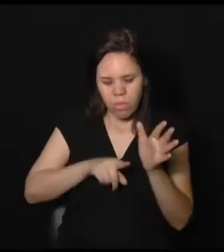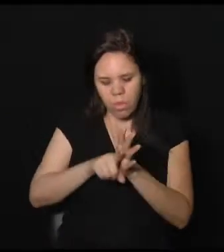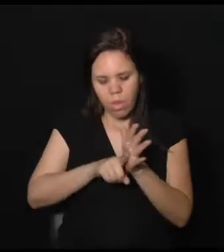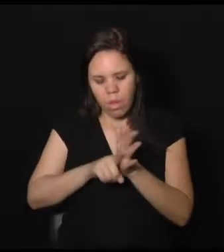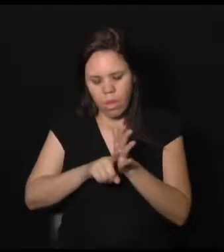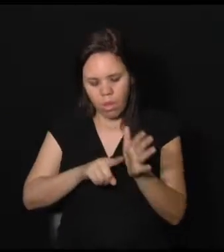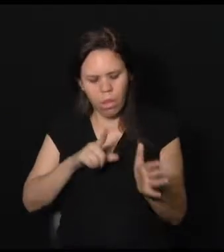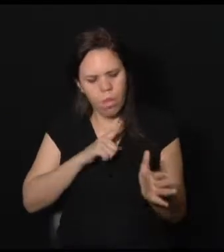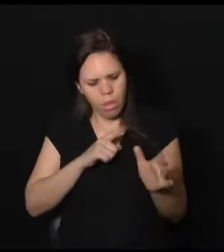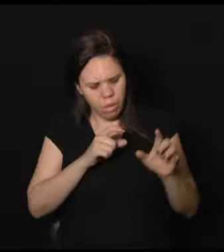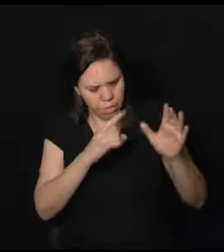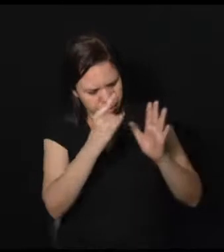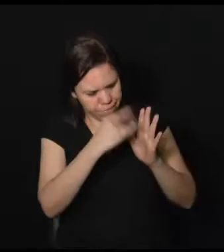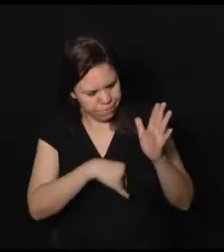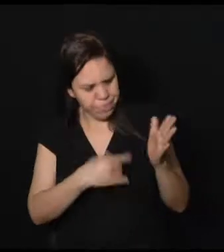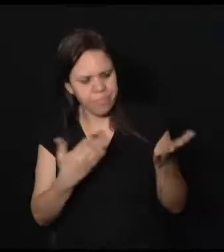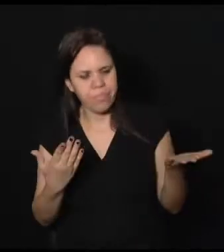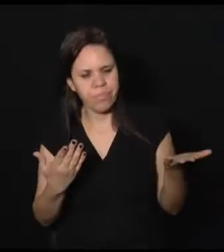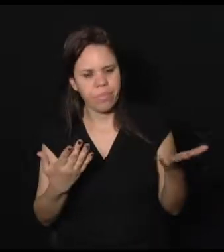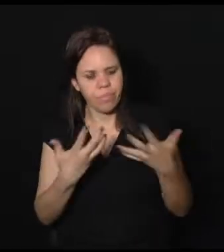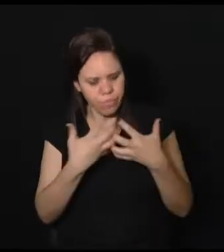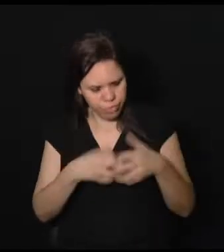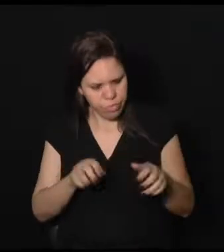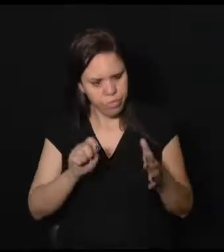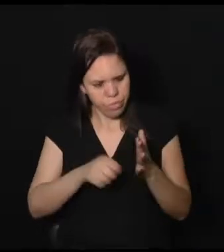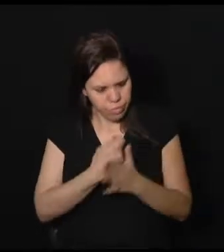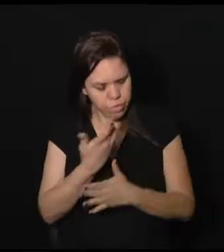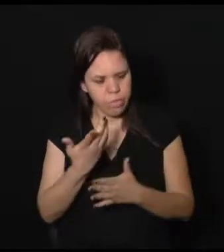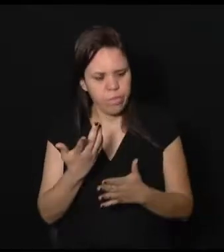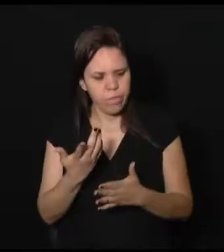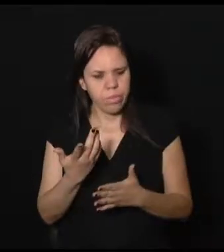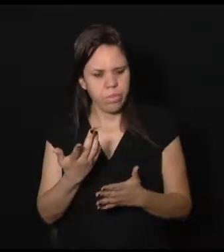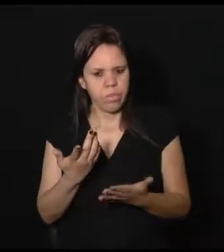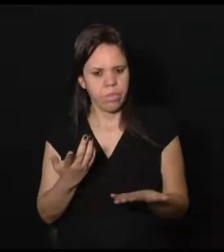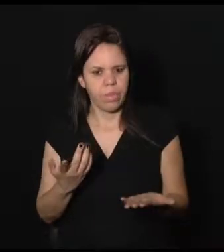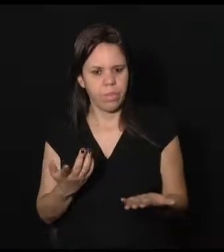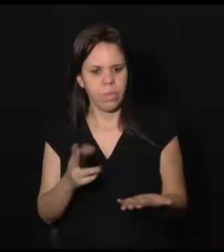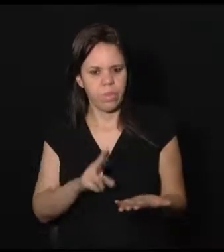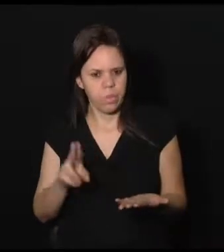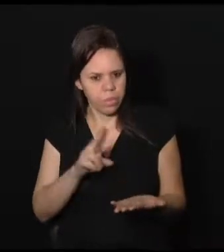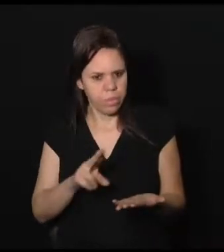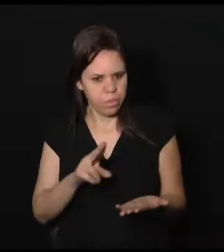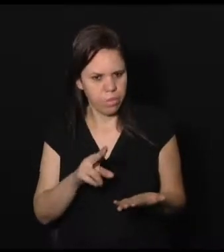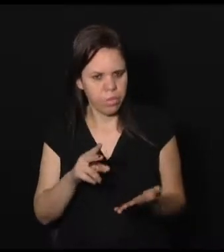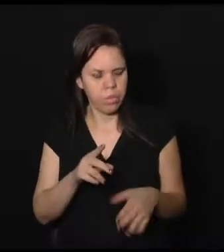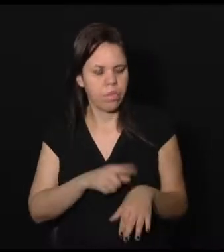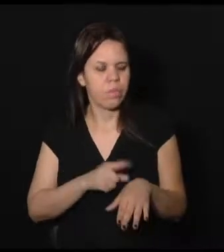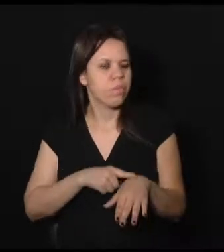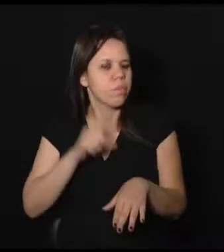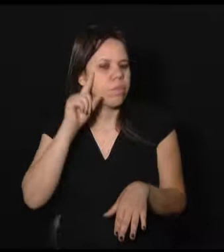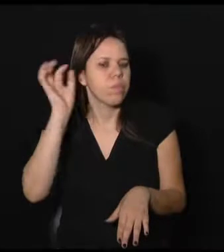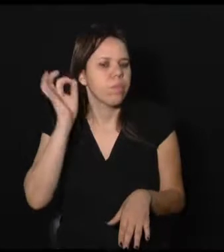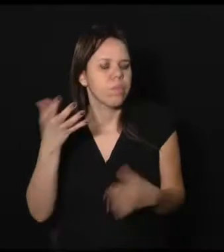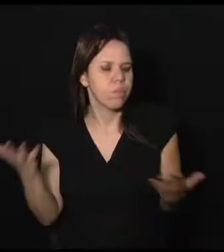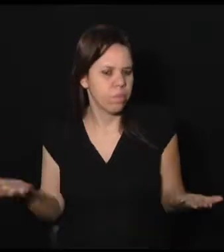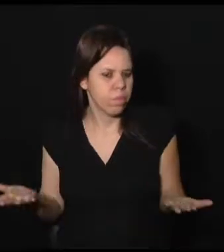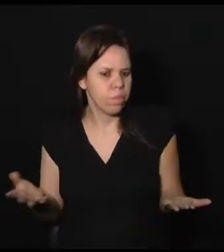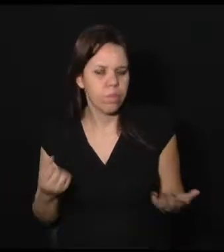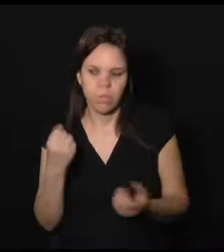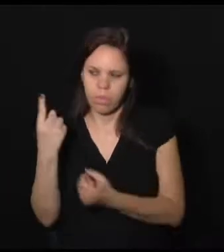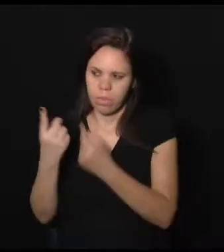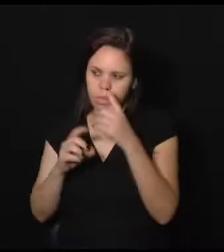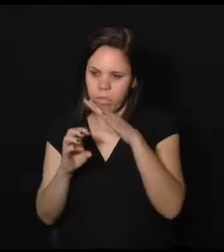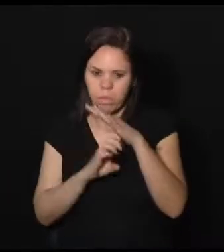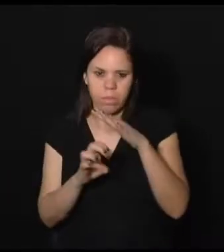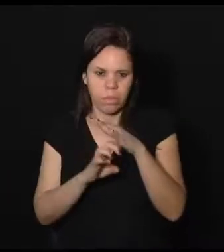o alvará de funcionamento novamente, e solicita o alvará atualizado. E aí, algumas empresas